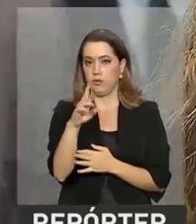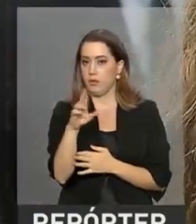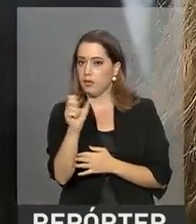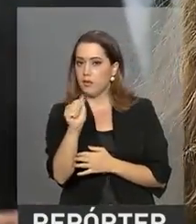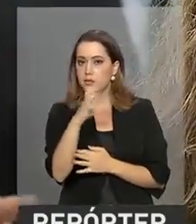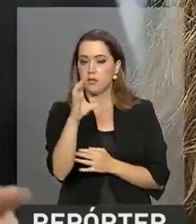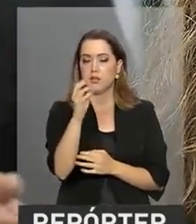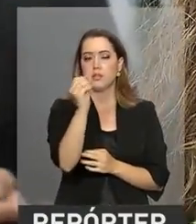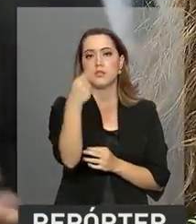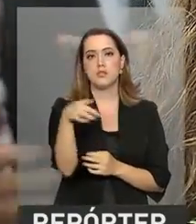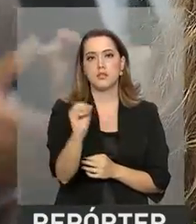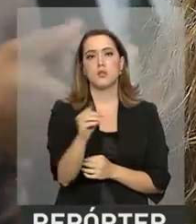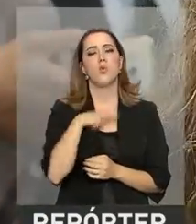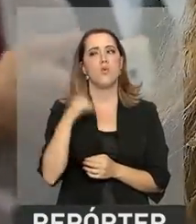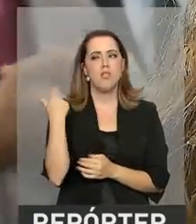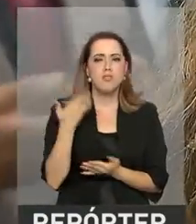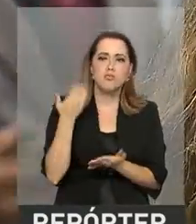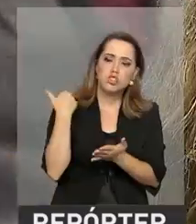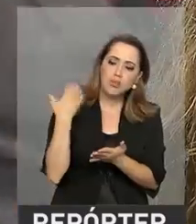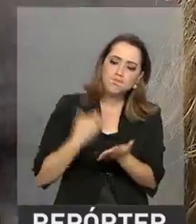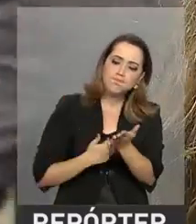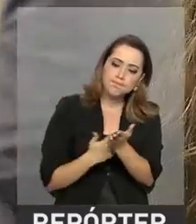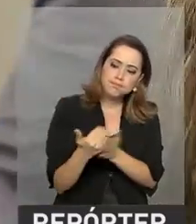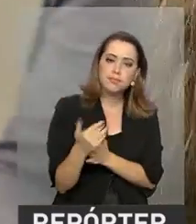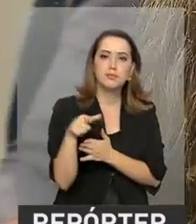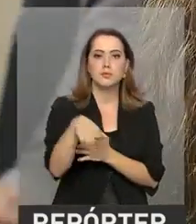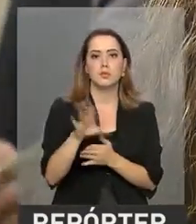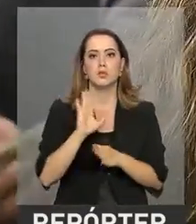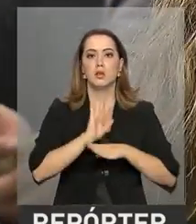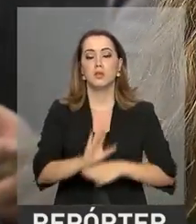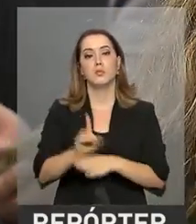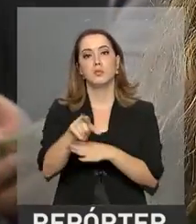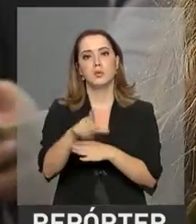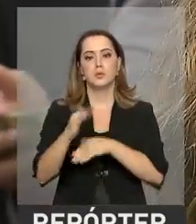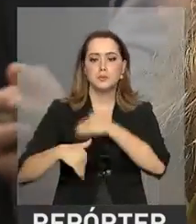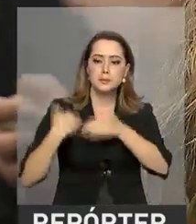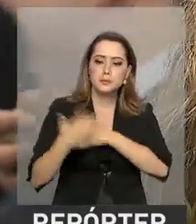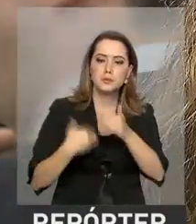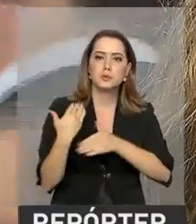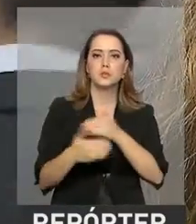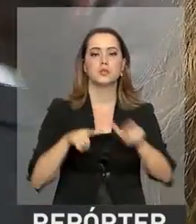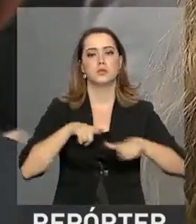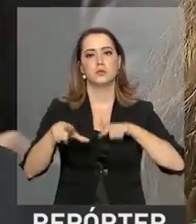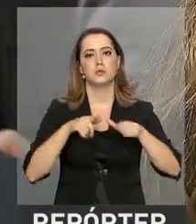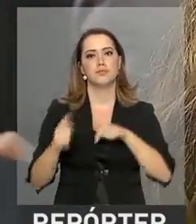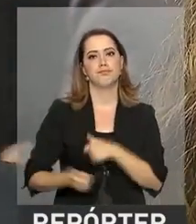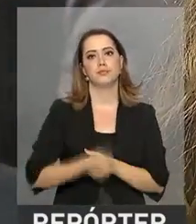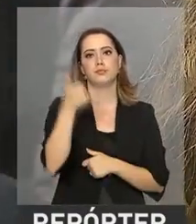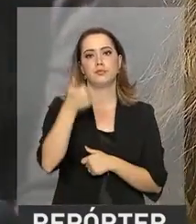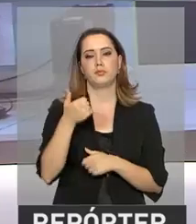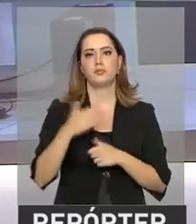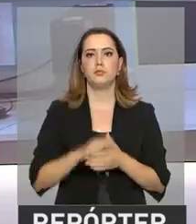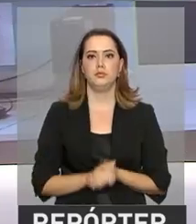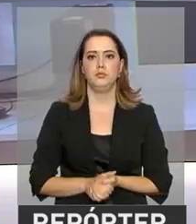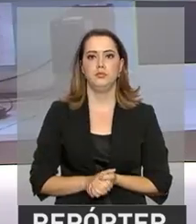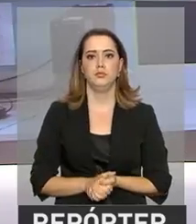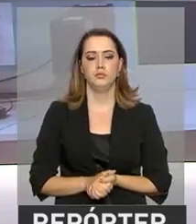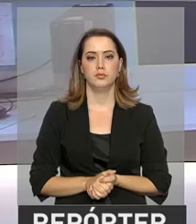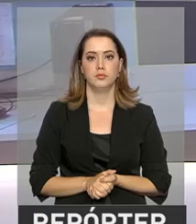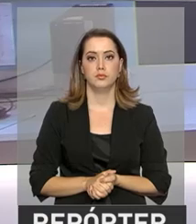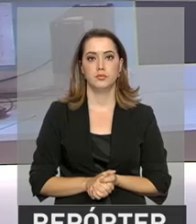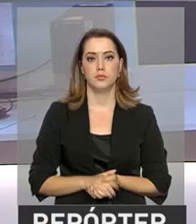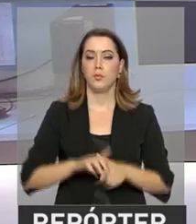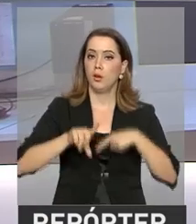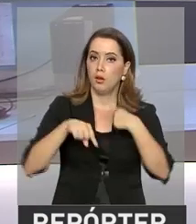deram apoio e isso é que você precisa para né deslanchar a a carreira a sua carreira de atleta